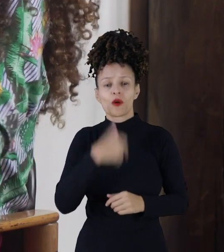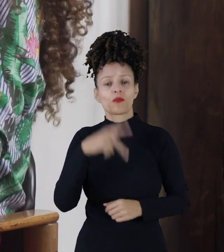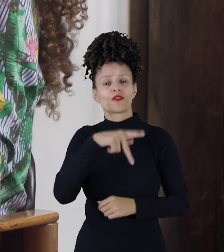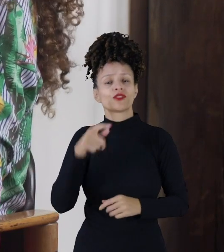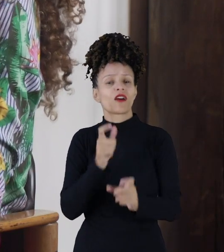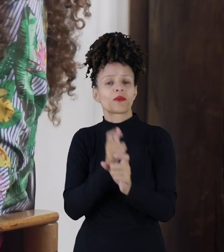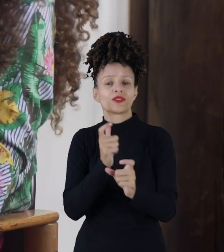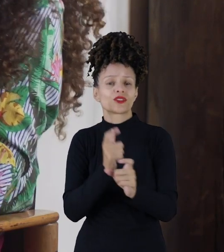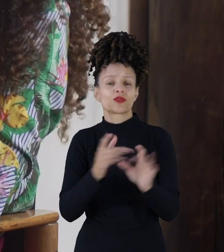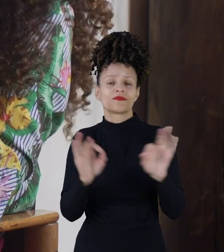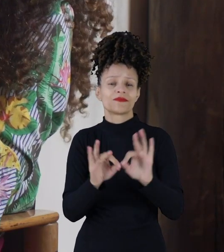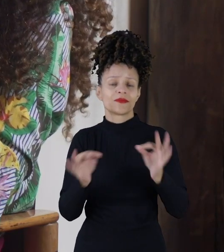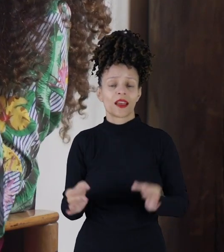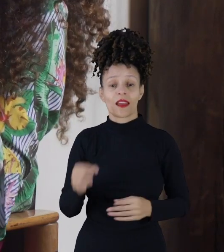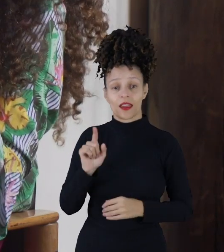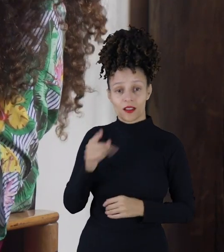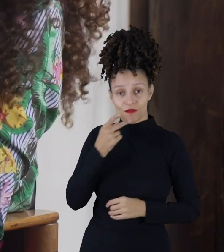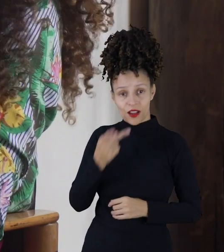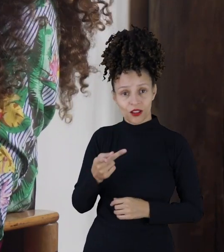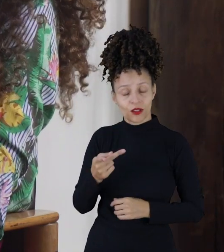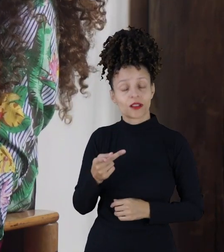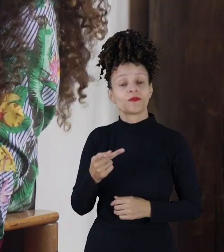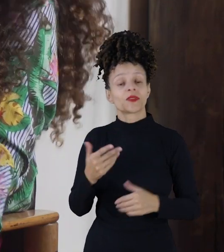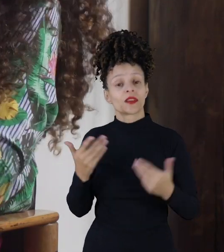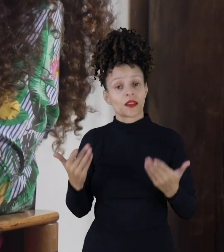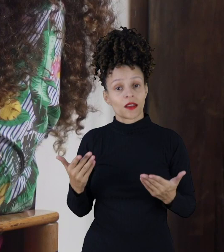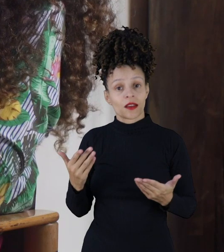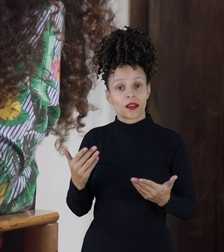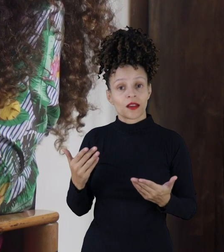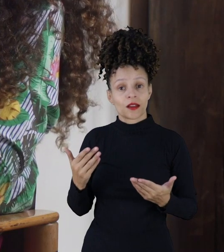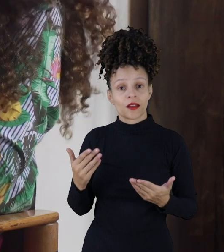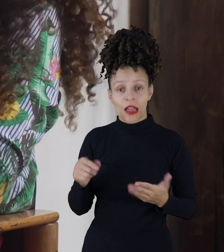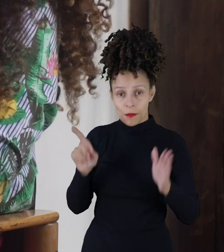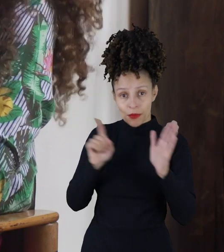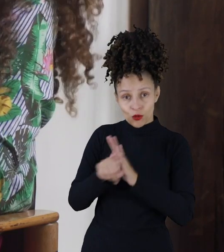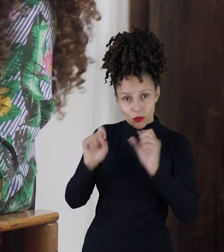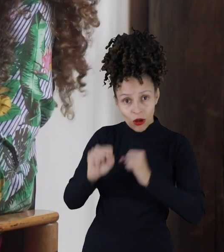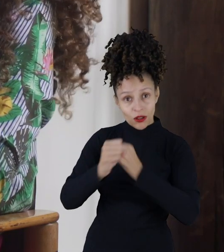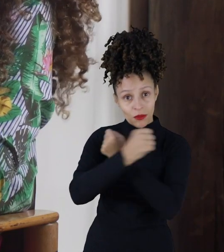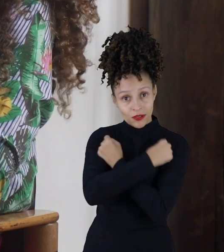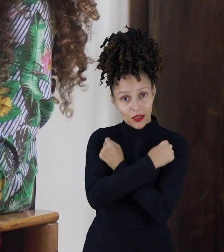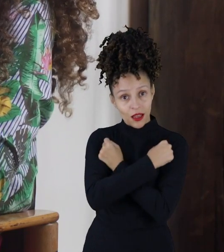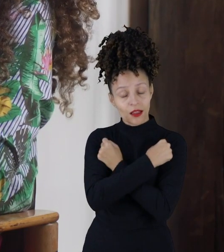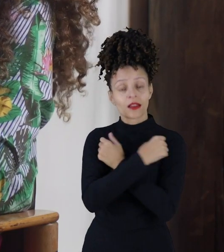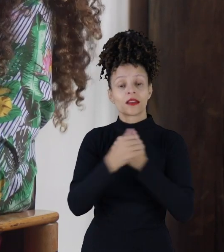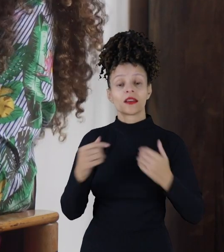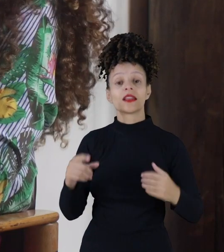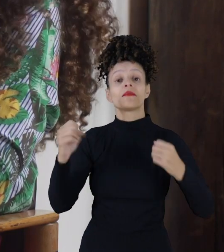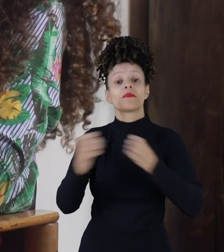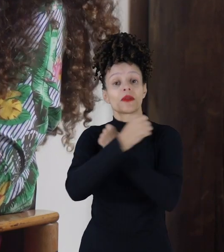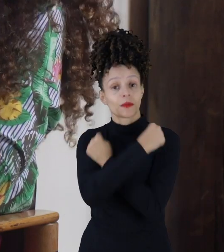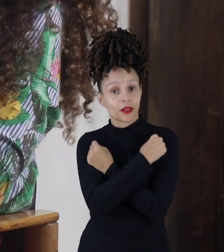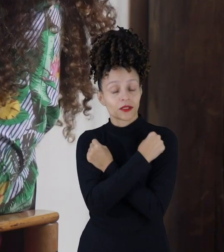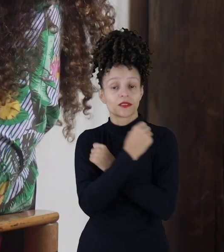uma professora alfabetizadora. E aí ele fala assim, ele me pergunta se ele pode me abraçar,